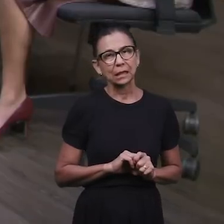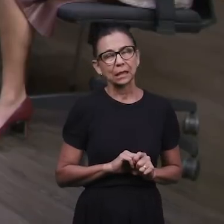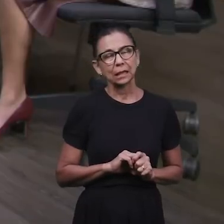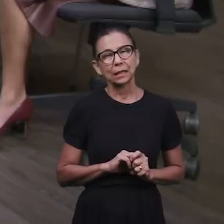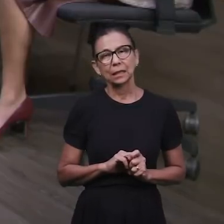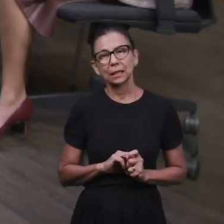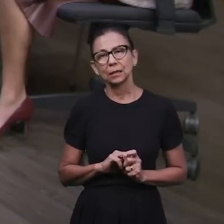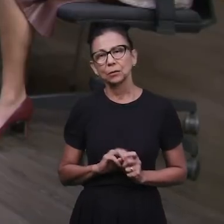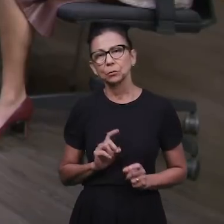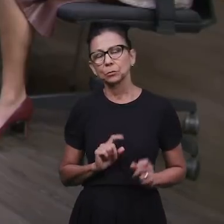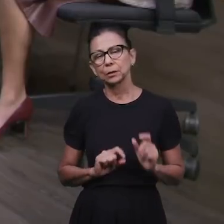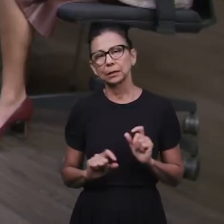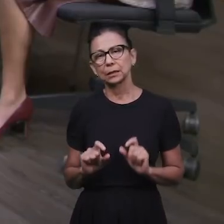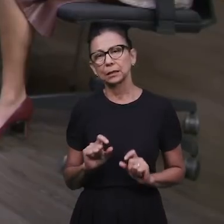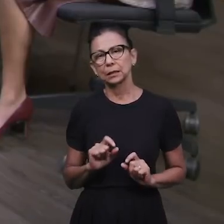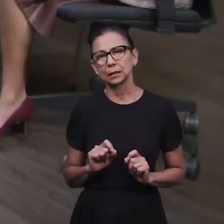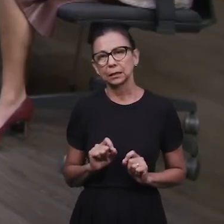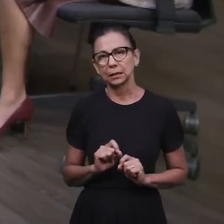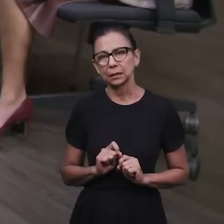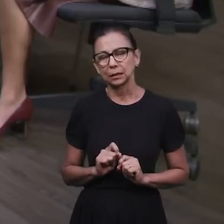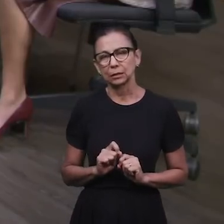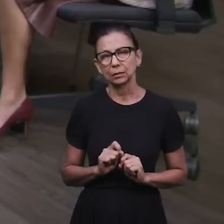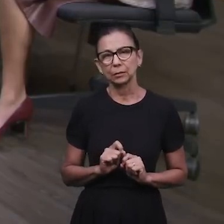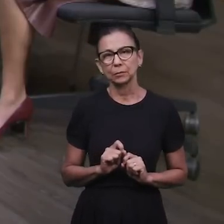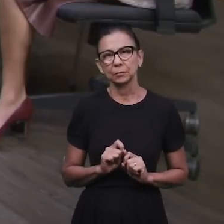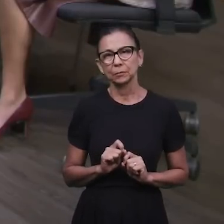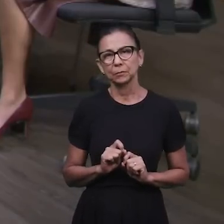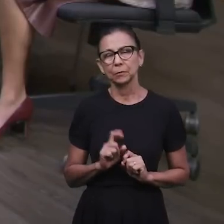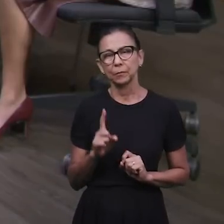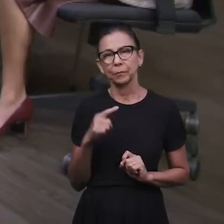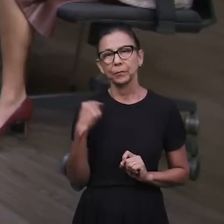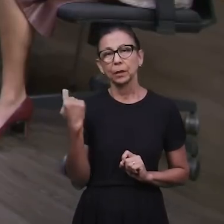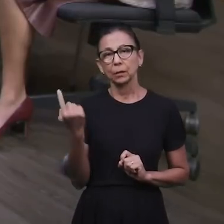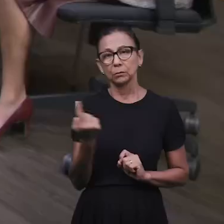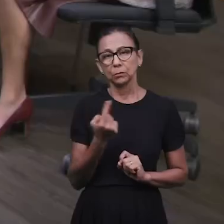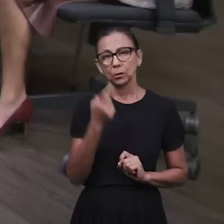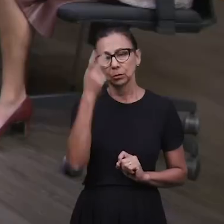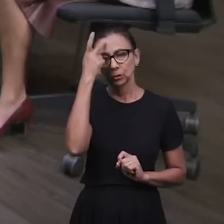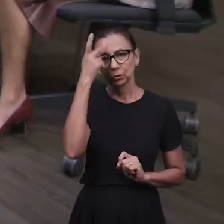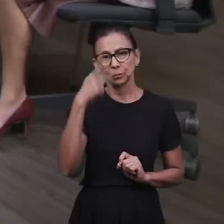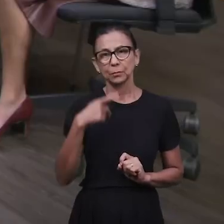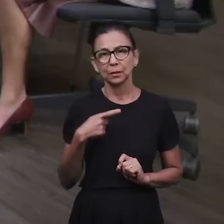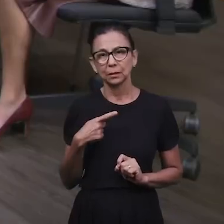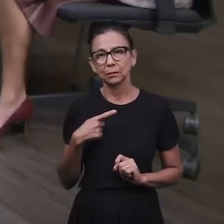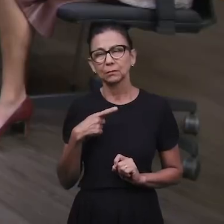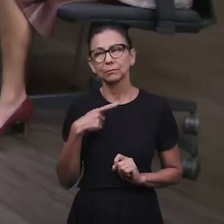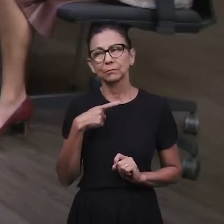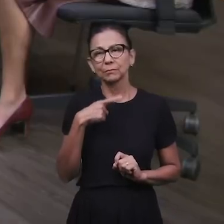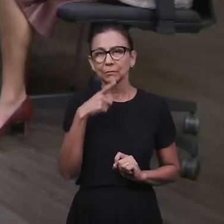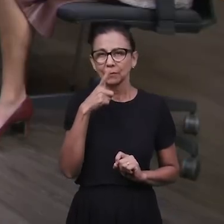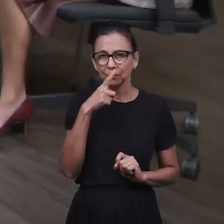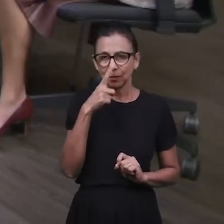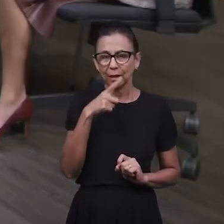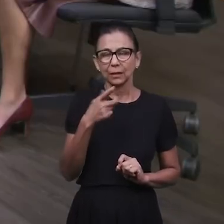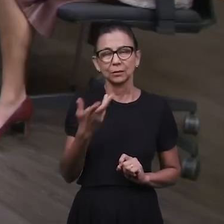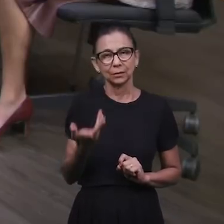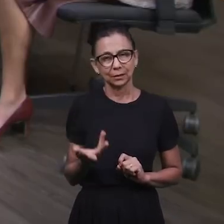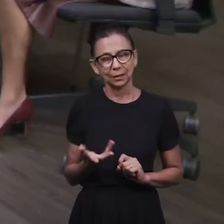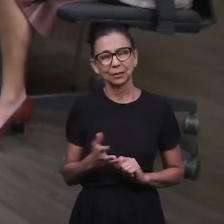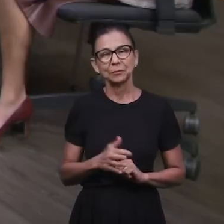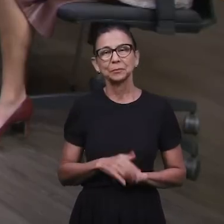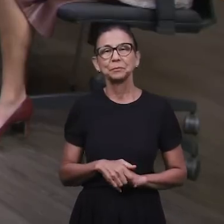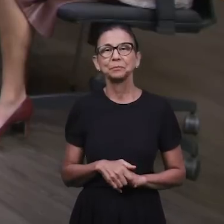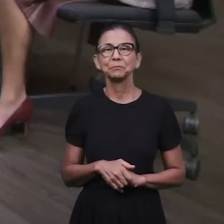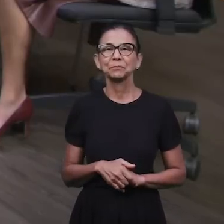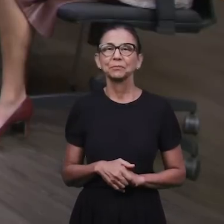porque embora não sejamos, como seres humanos, falhos, imperfeitos, claro, referência